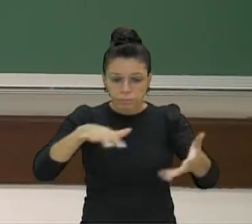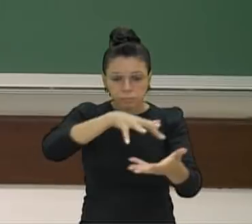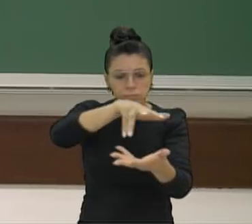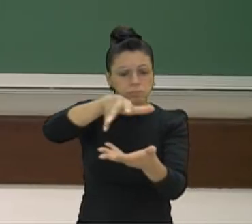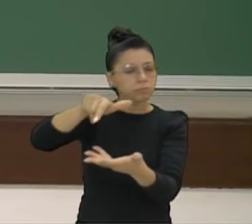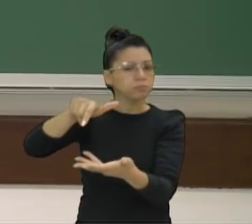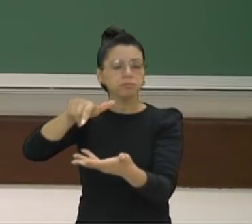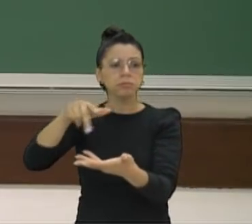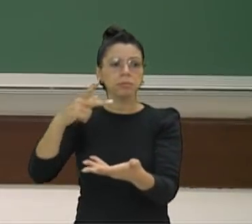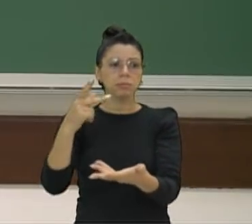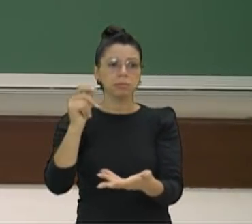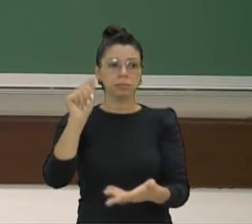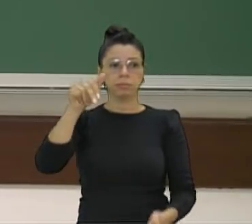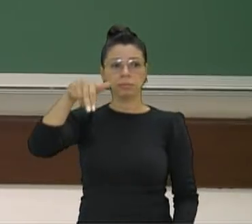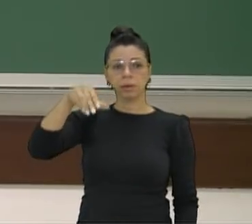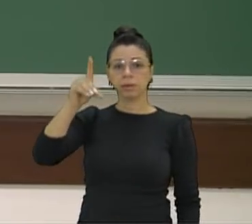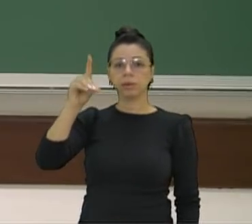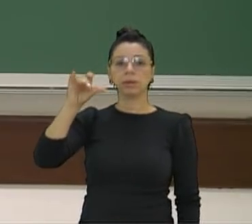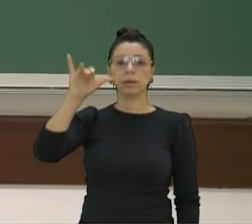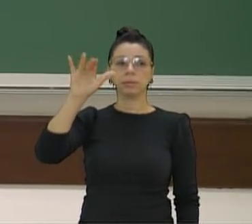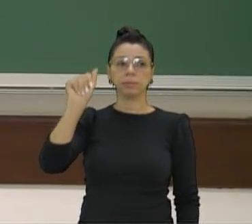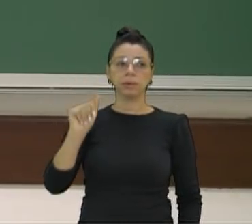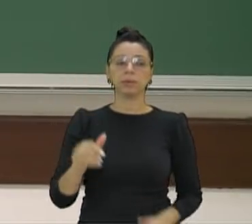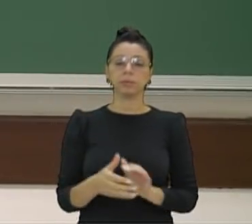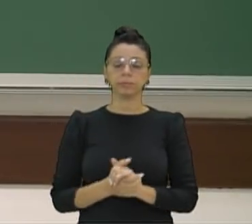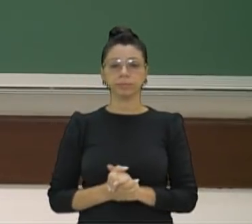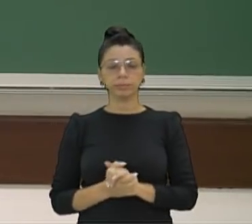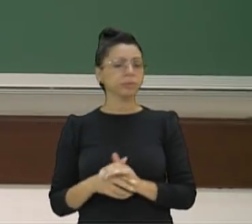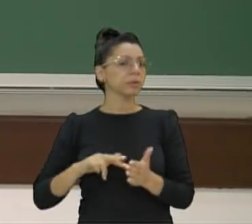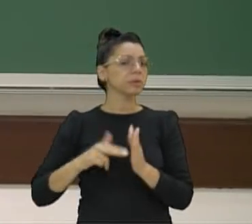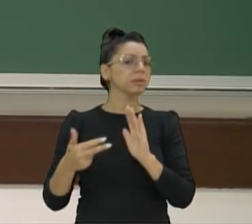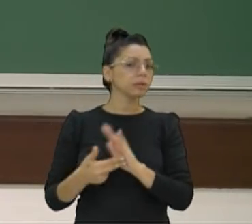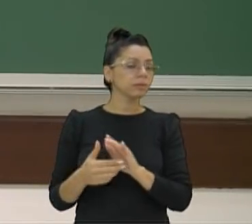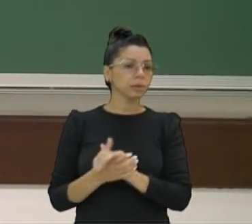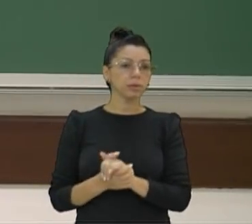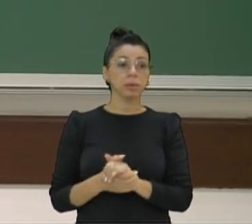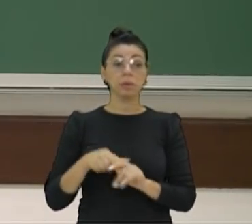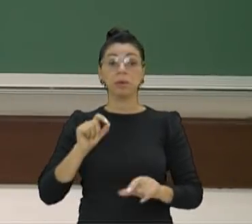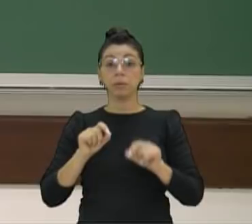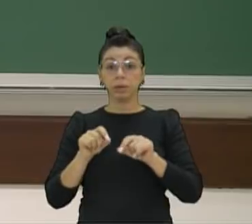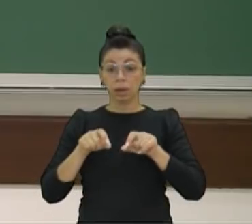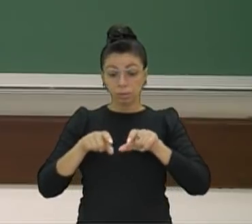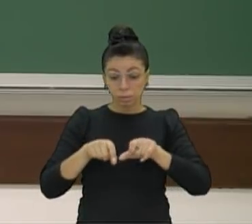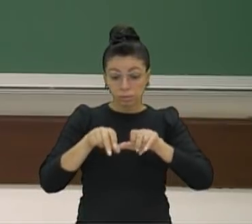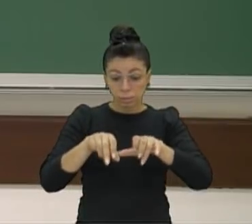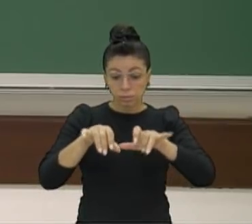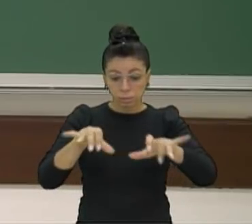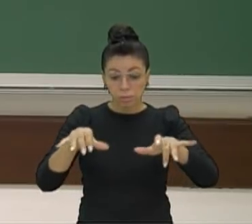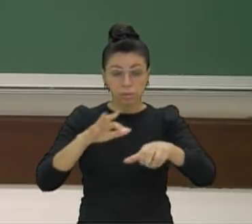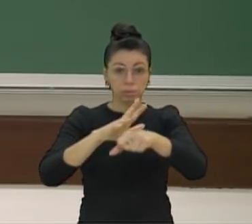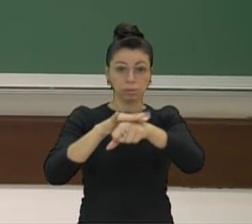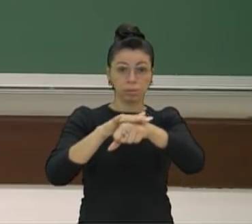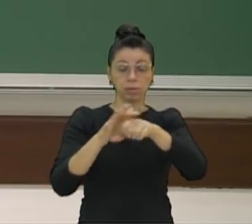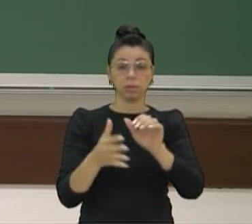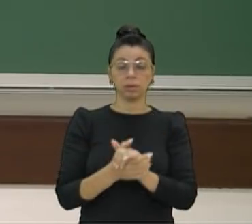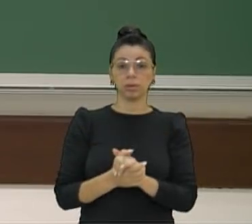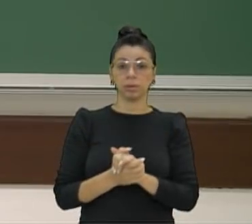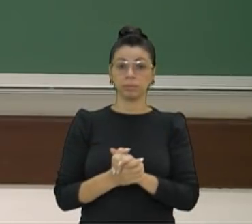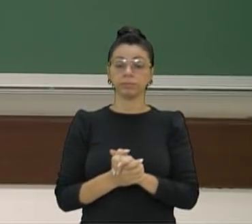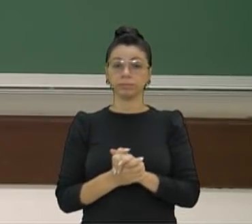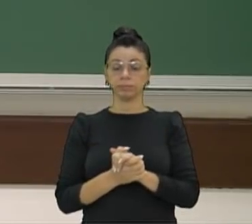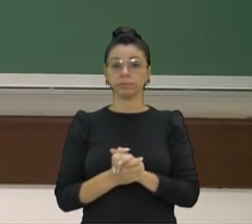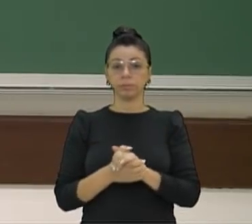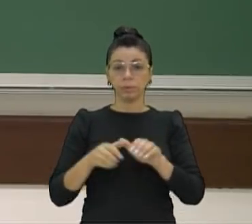que quer dizer uma pandemia? E qual que é a diferença de um surto, de uma doença, de uma